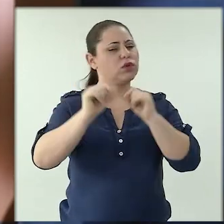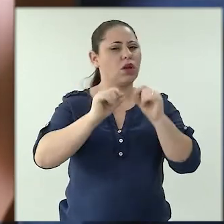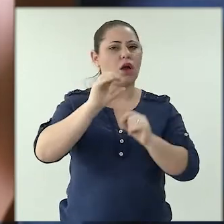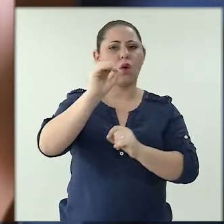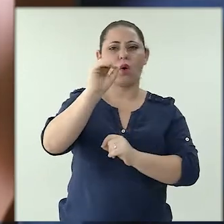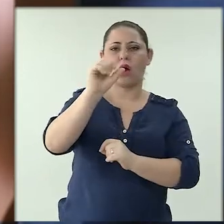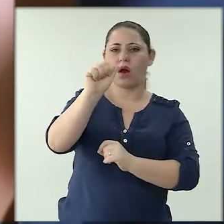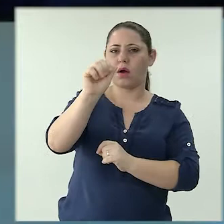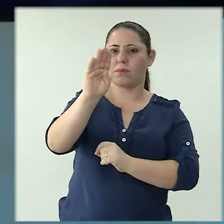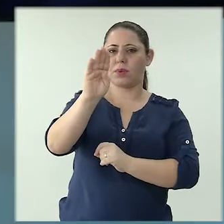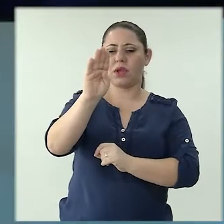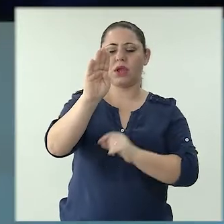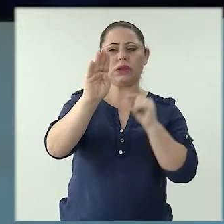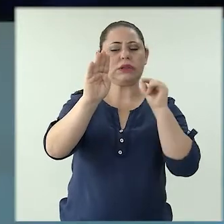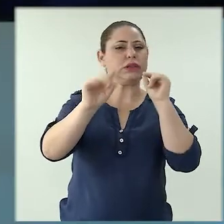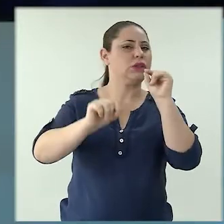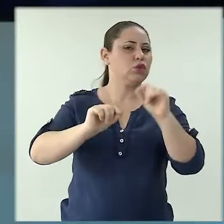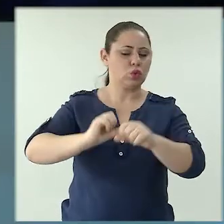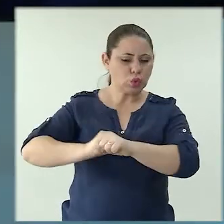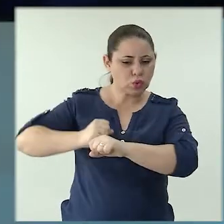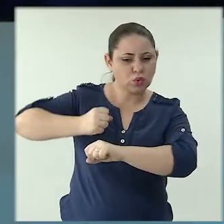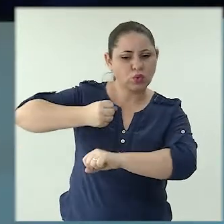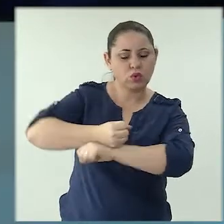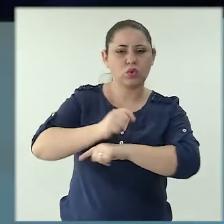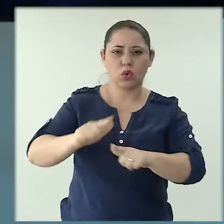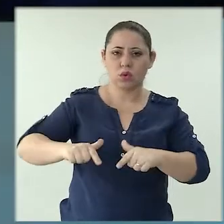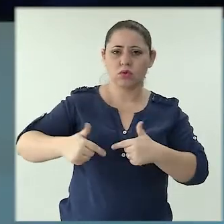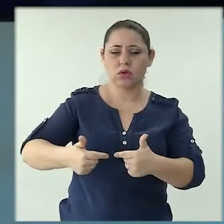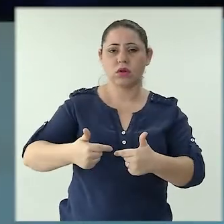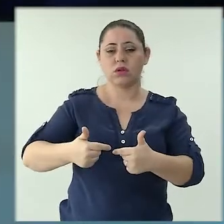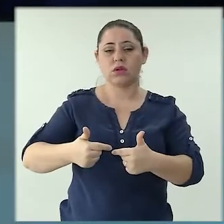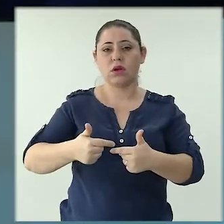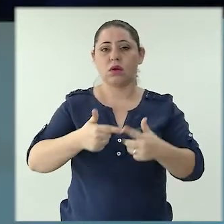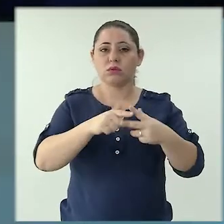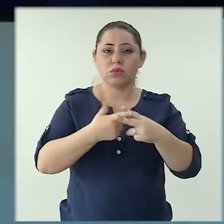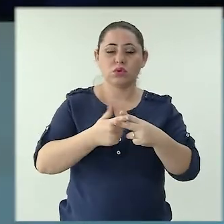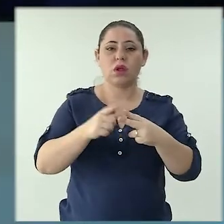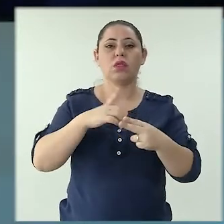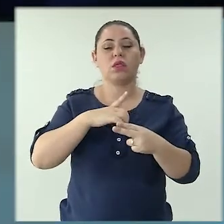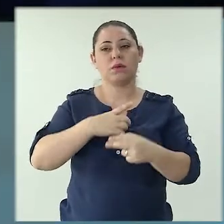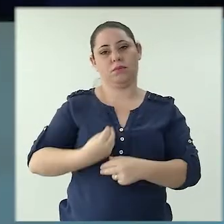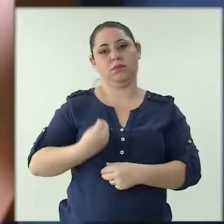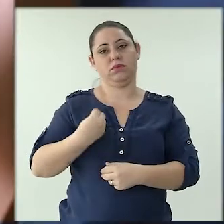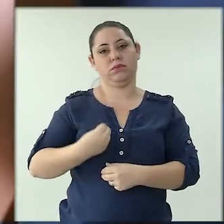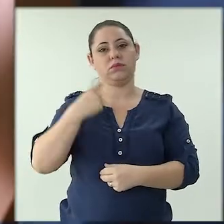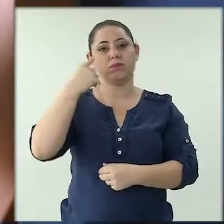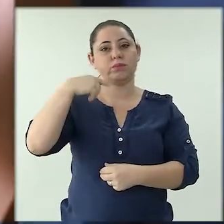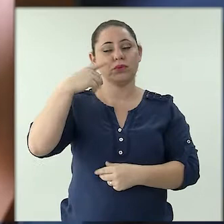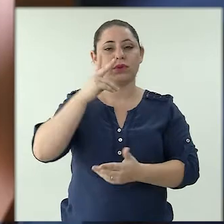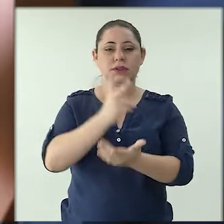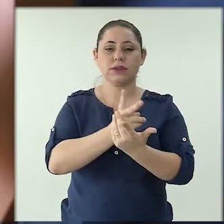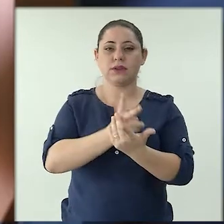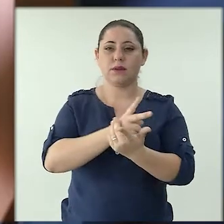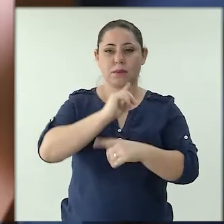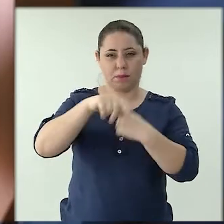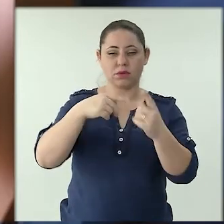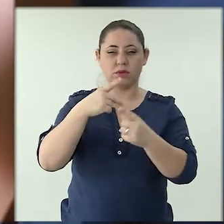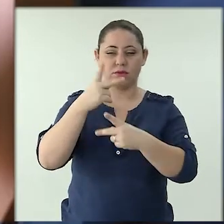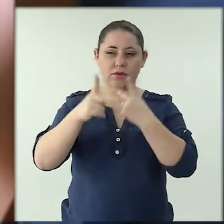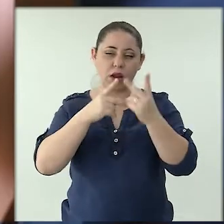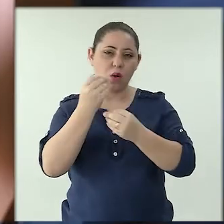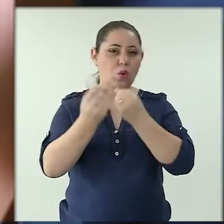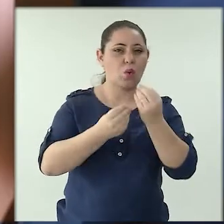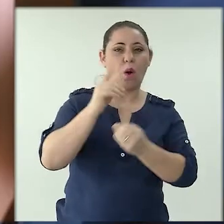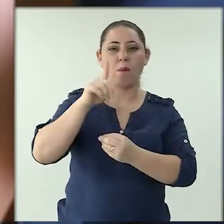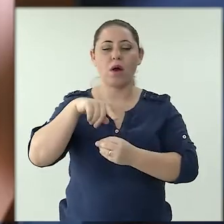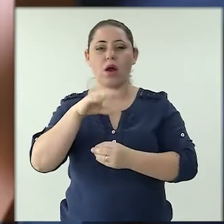OAB tenha lutado bastante para a manutenção da presença de um advogado disso, né? Talvez você possa falar depois sobre